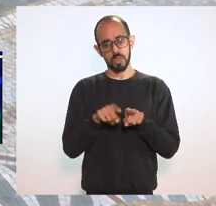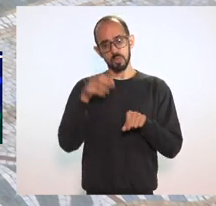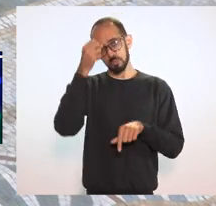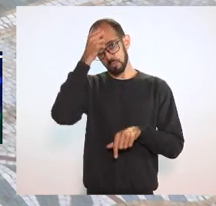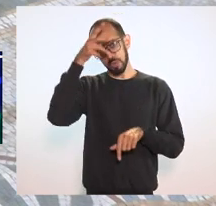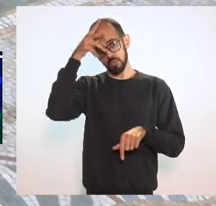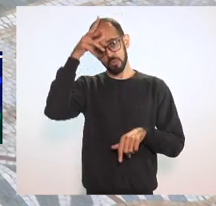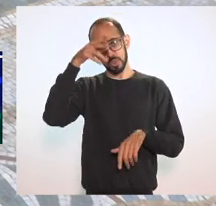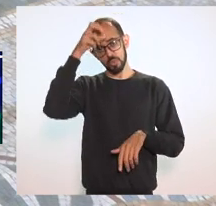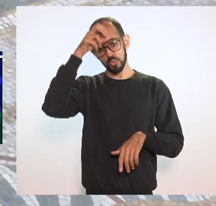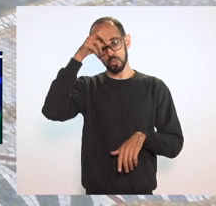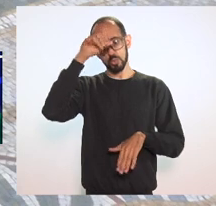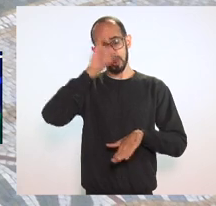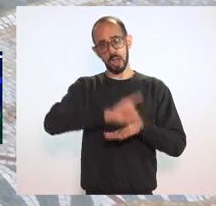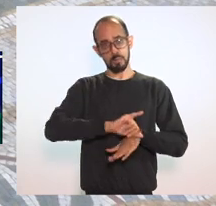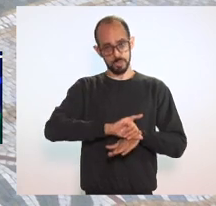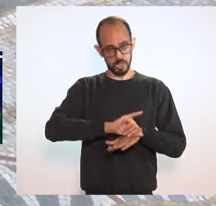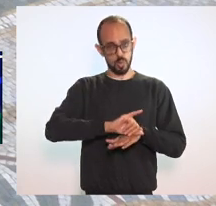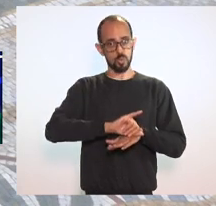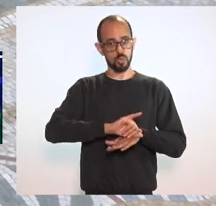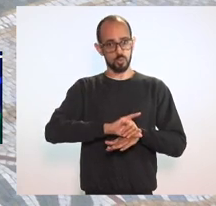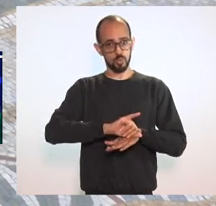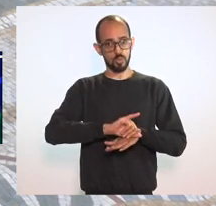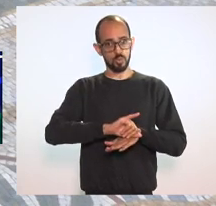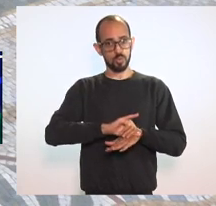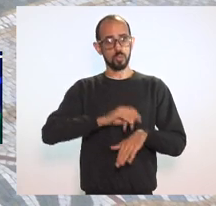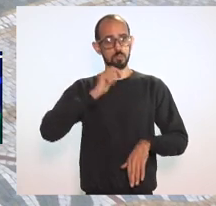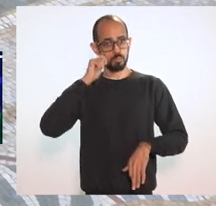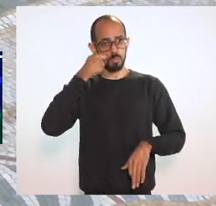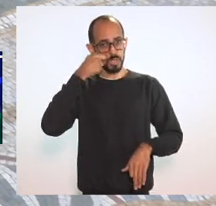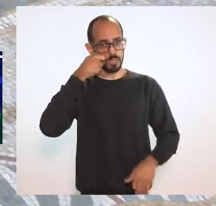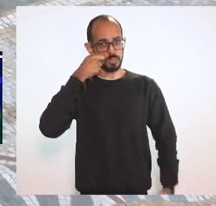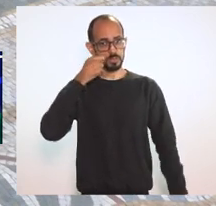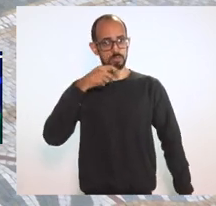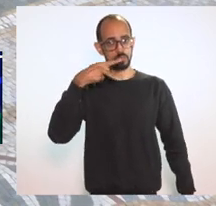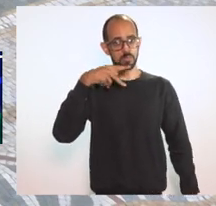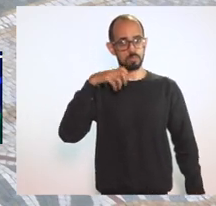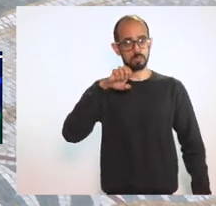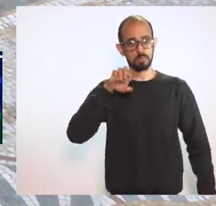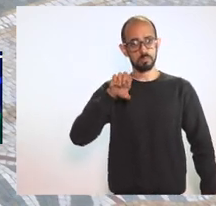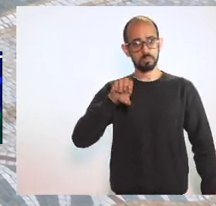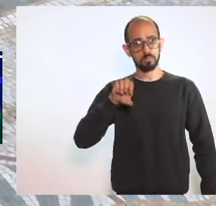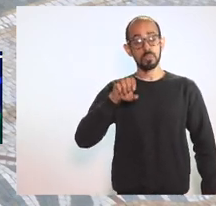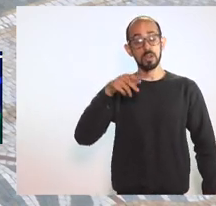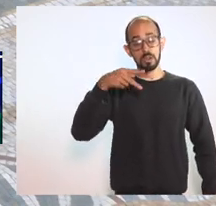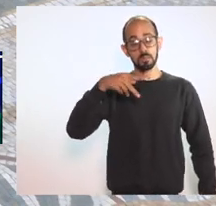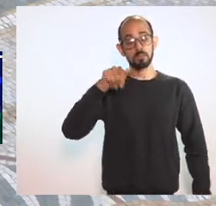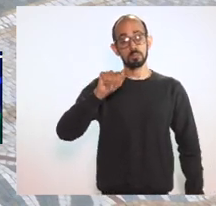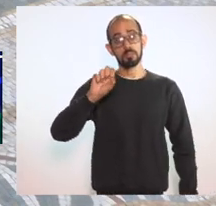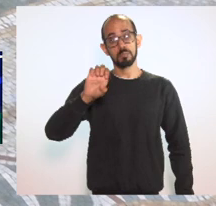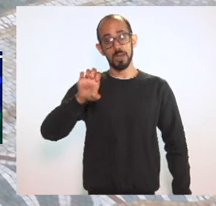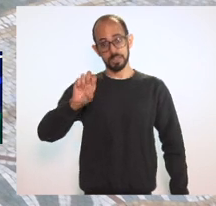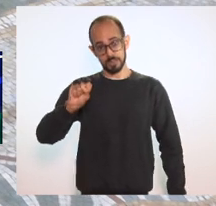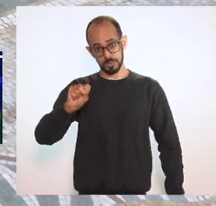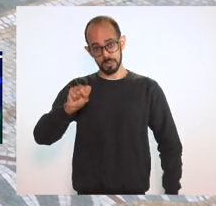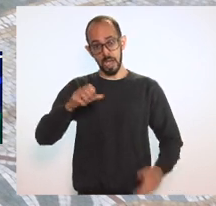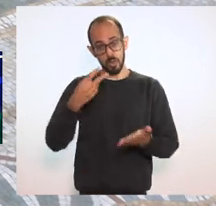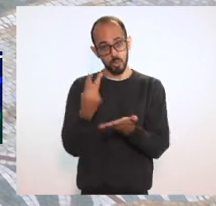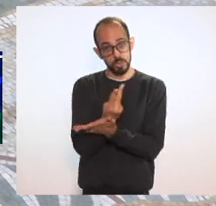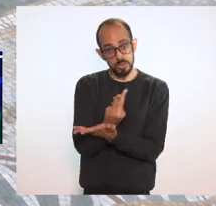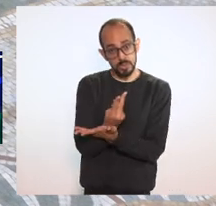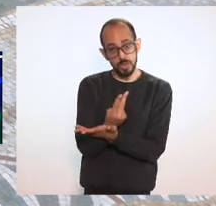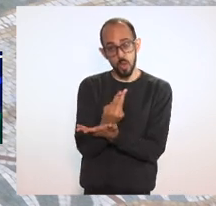da capital Eduardo Paes EA onde houve sim um uma divergência de pontos de